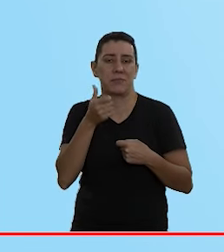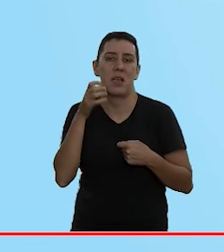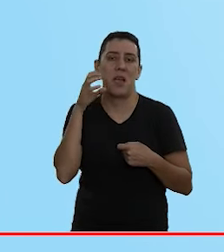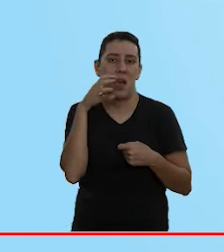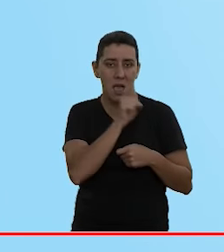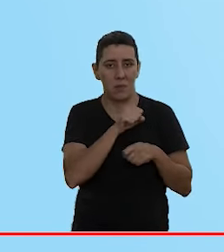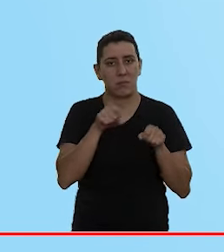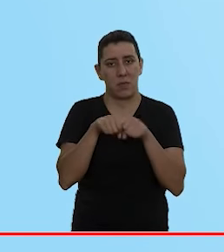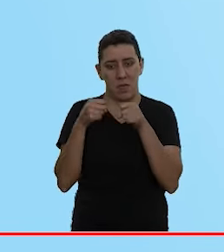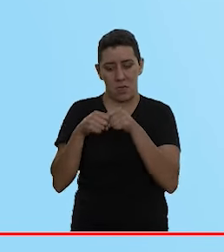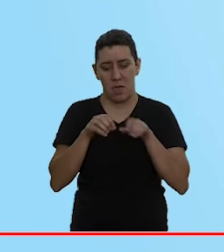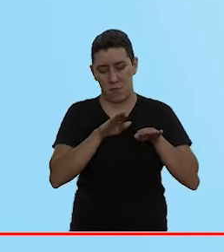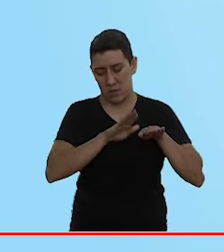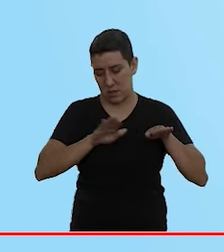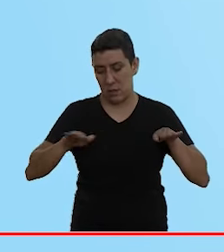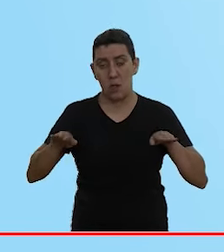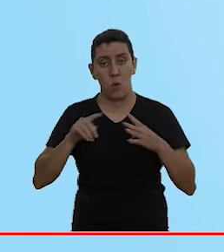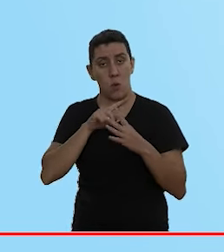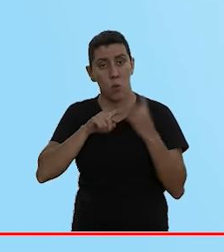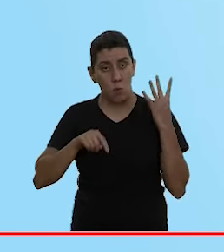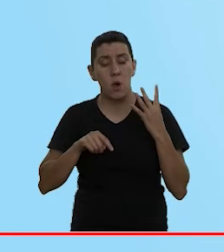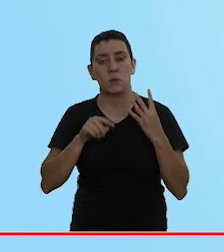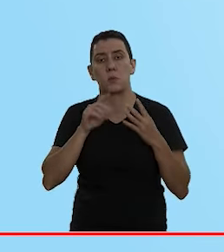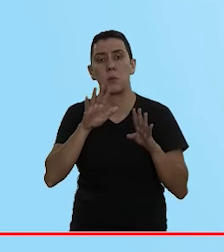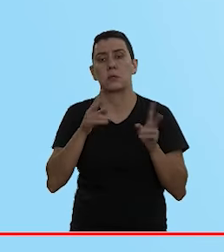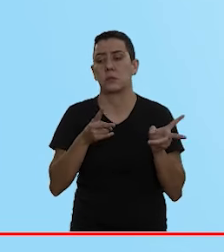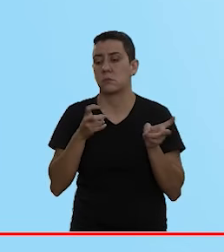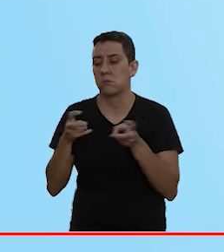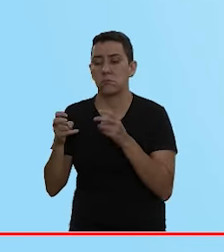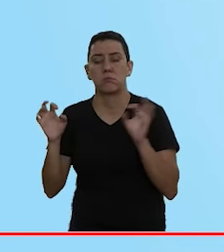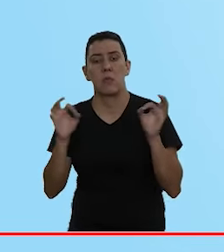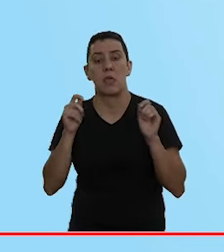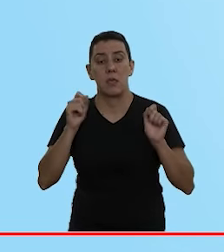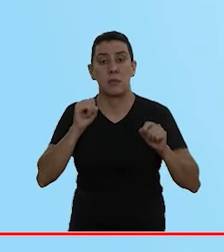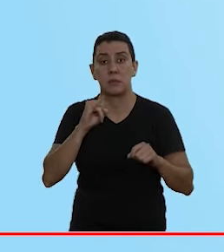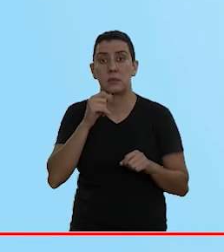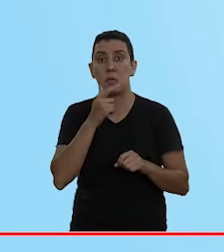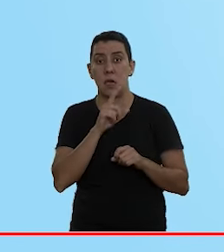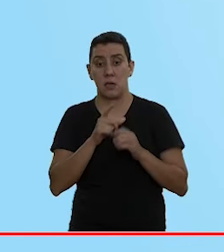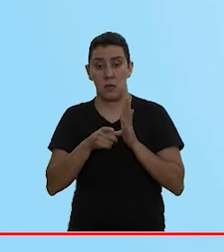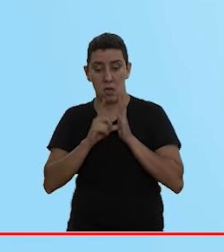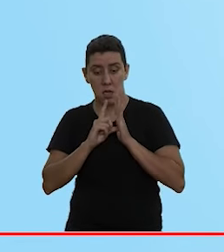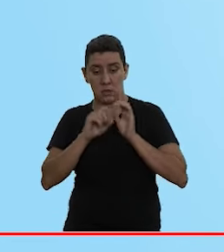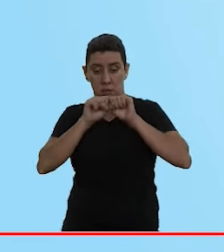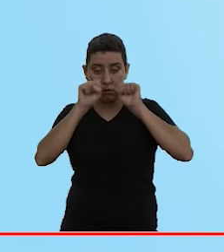mais efeito PID, a gente não percebeu, né, uma influência aí